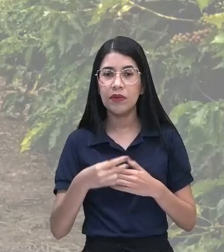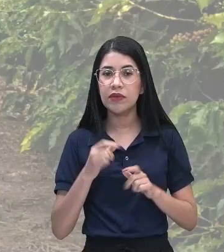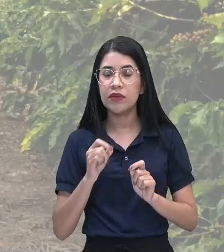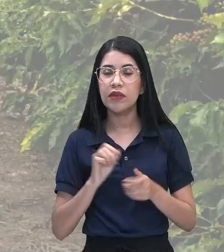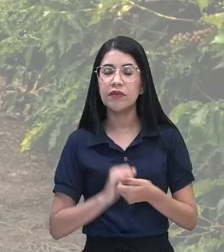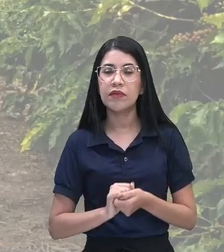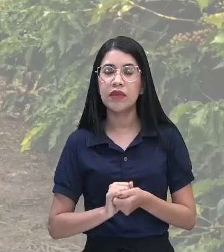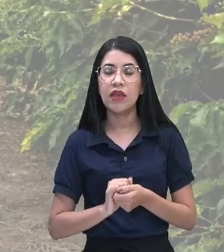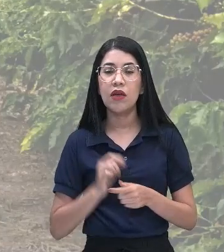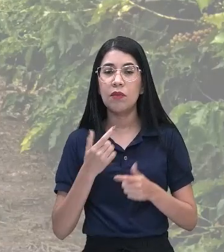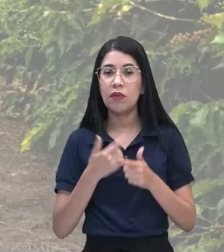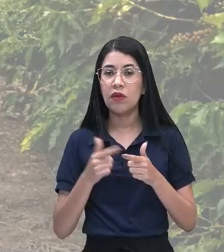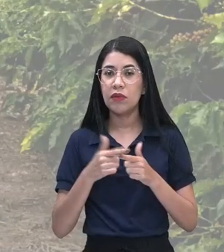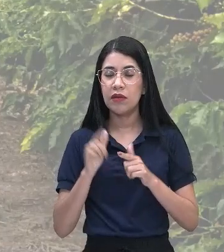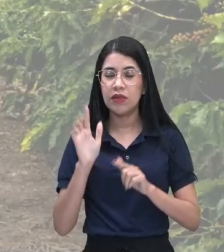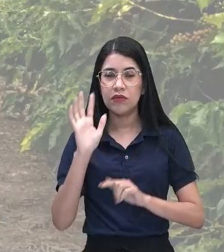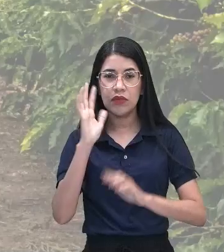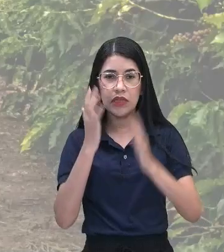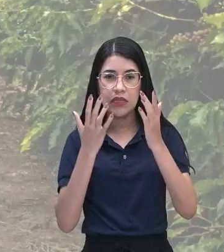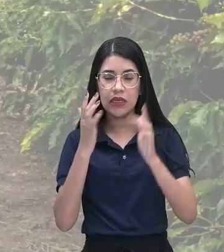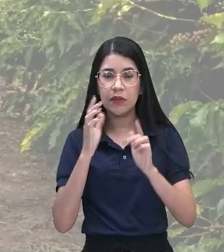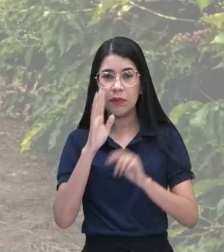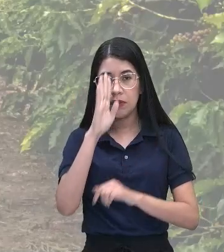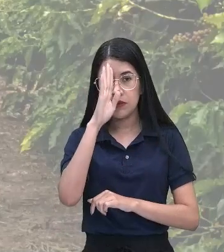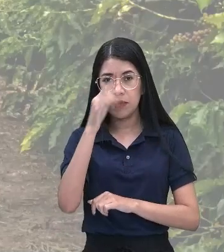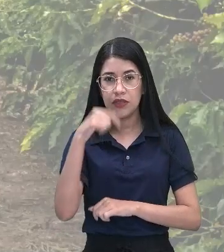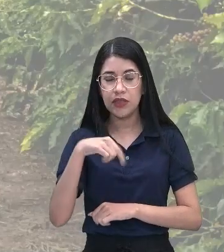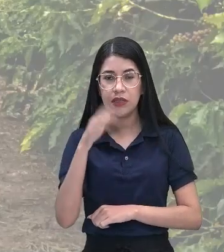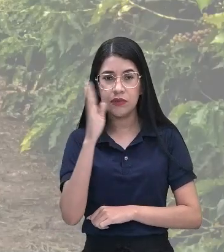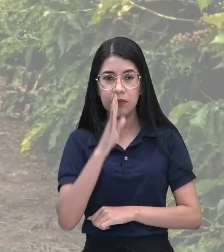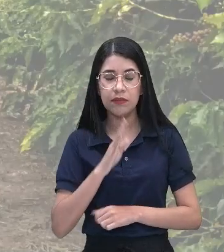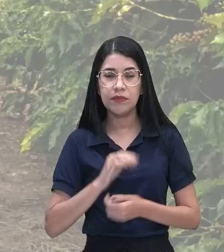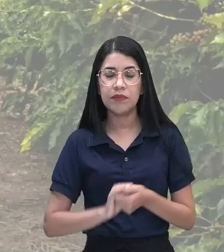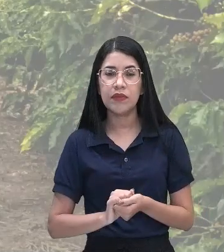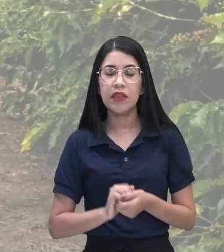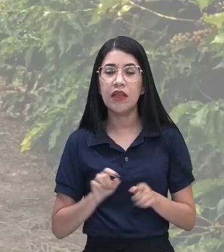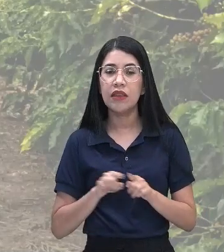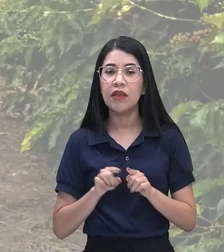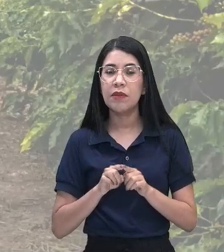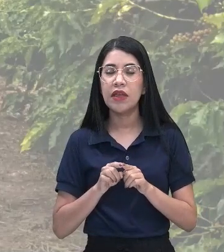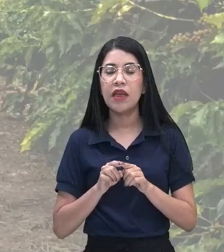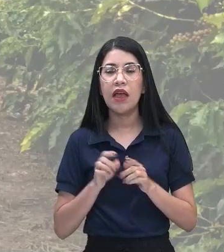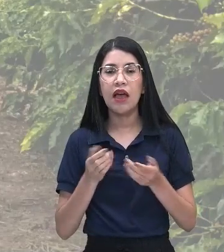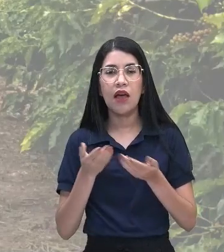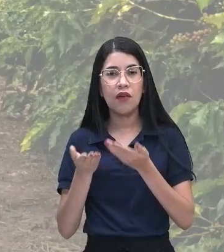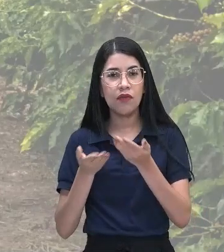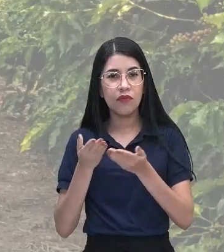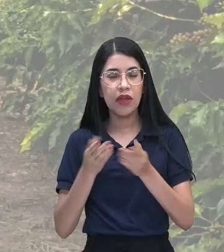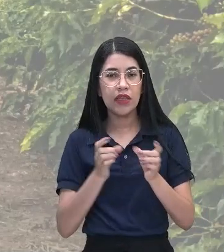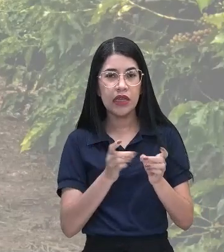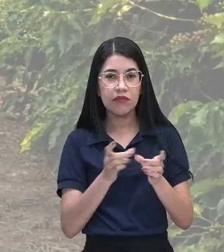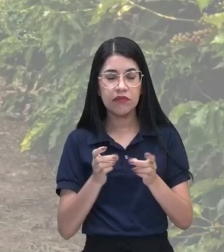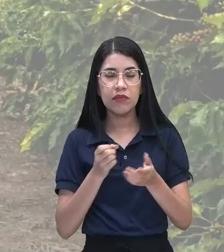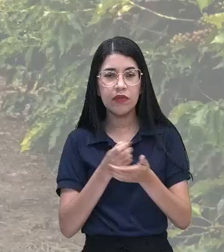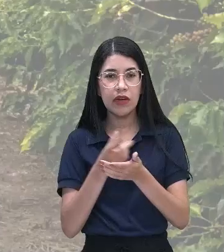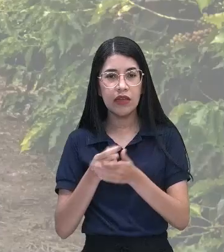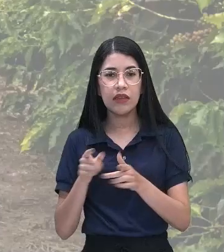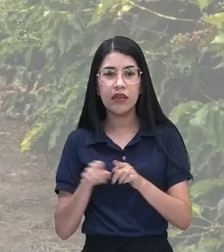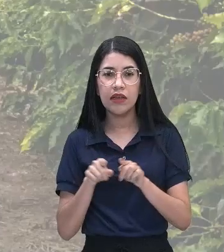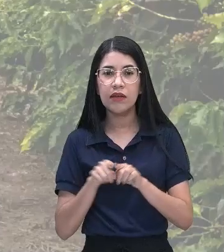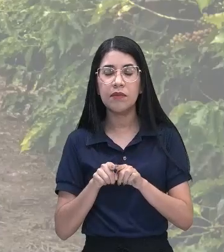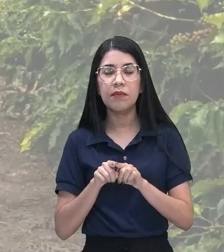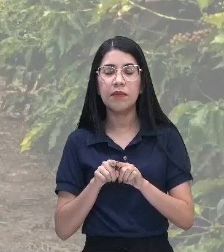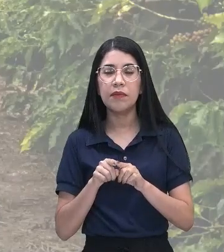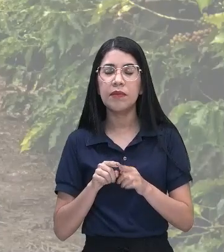entre problemas climáticos, especialmente no Brasil, a dinâmica de oferta e demanda global, fatores econômicos e